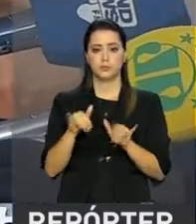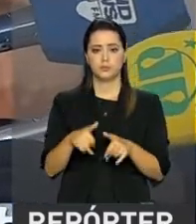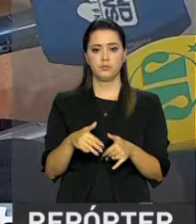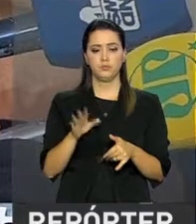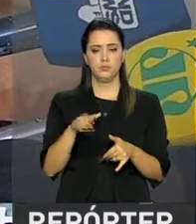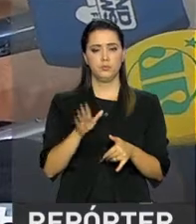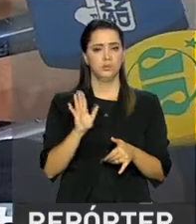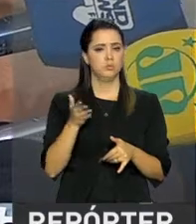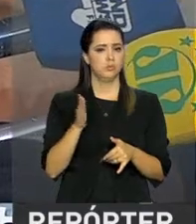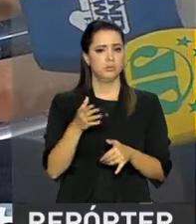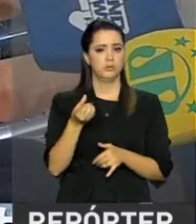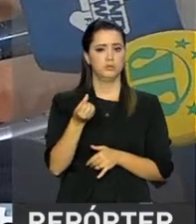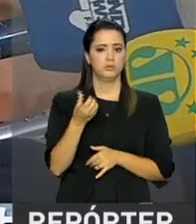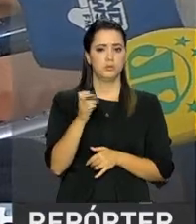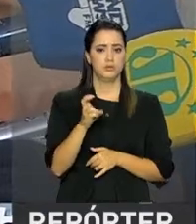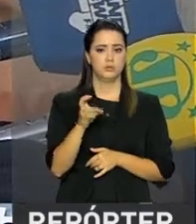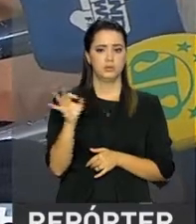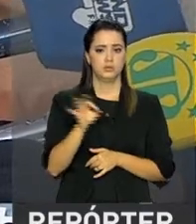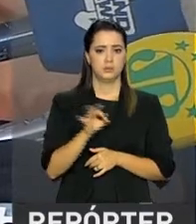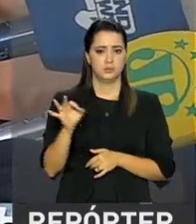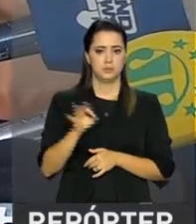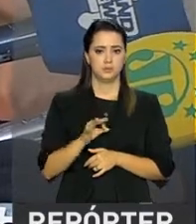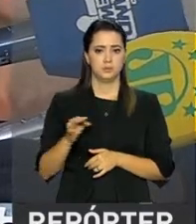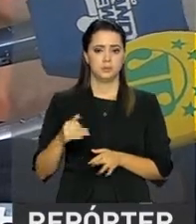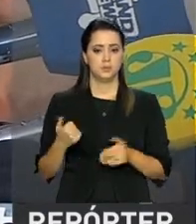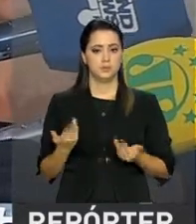a implantação 65%.